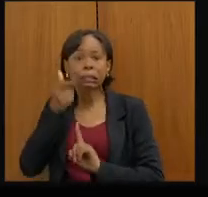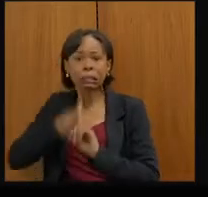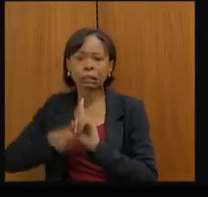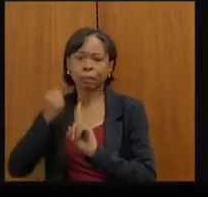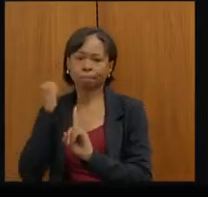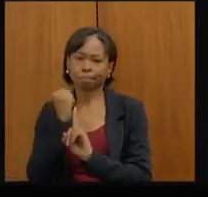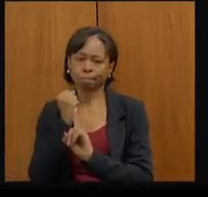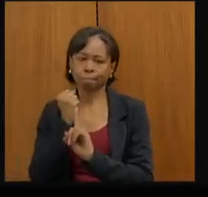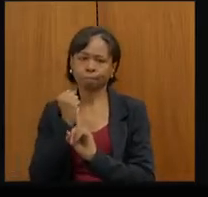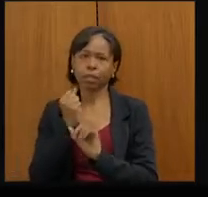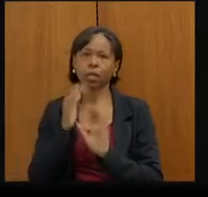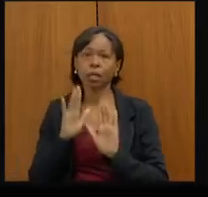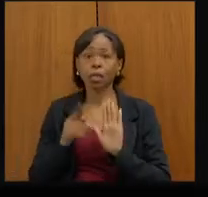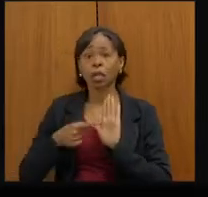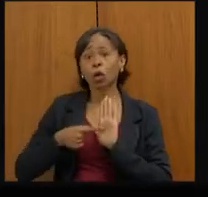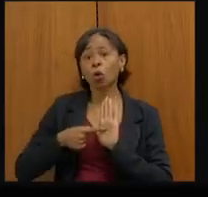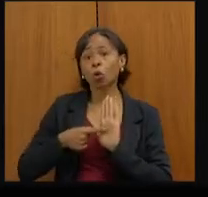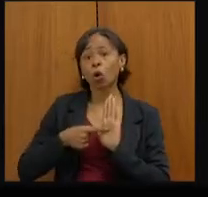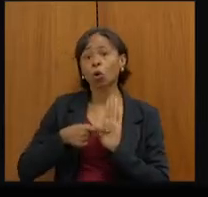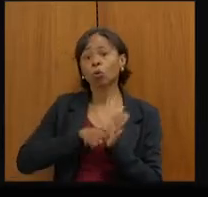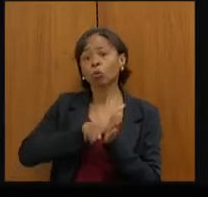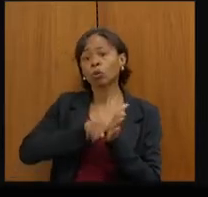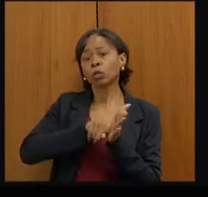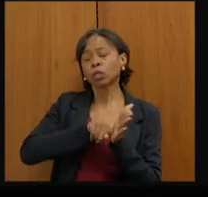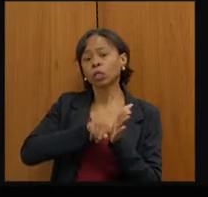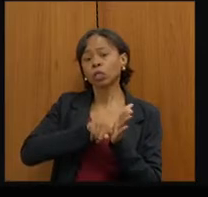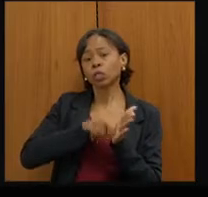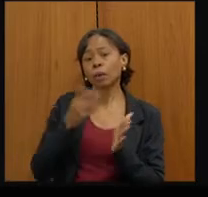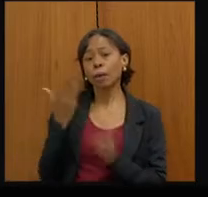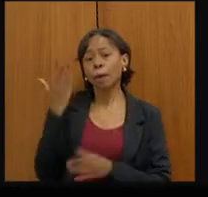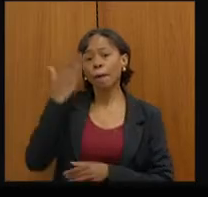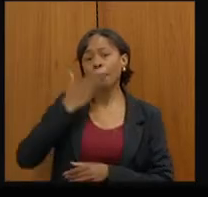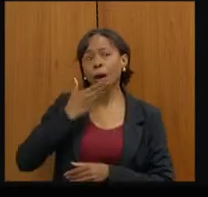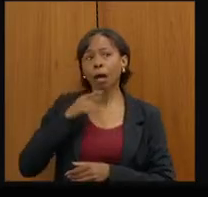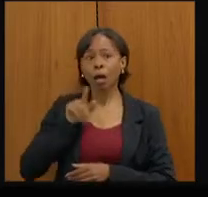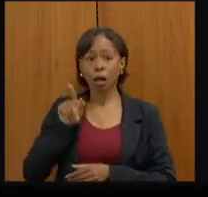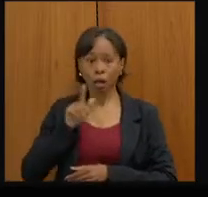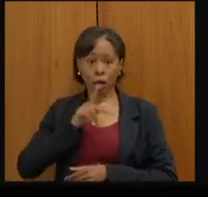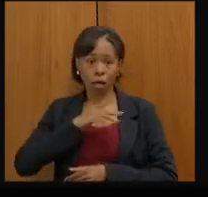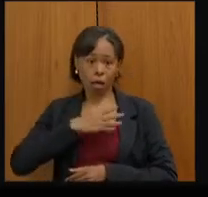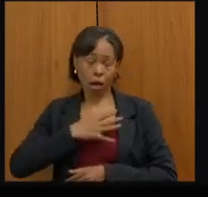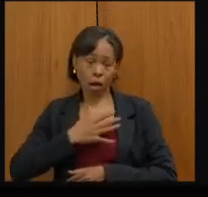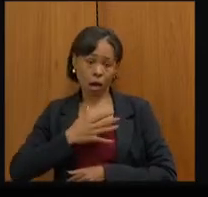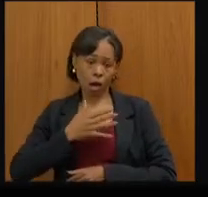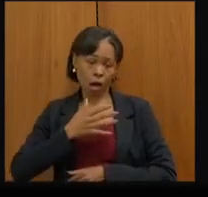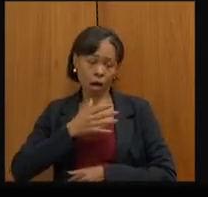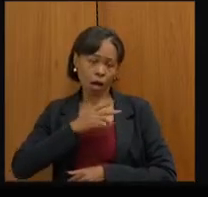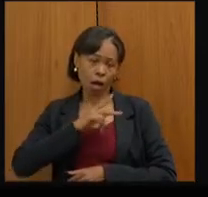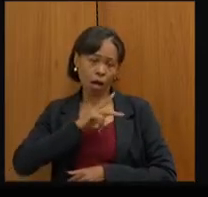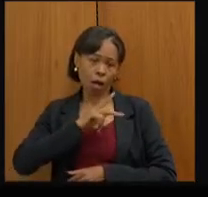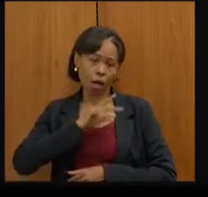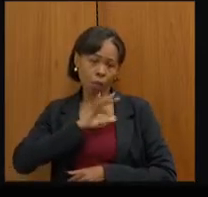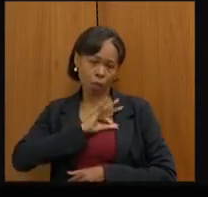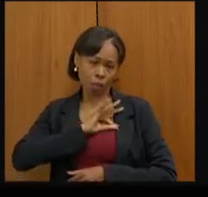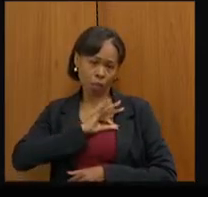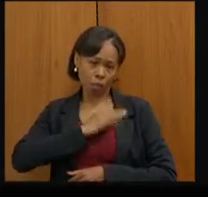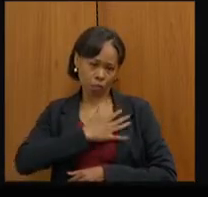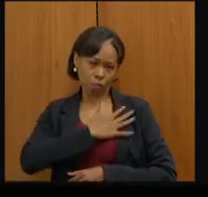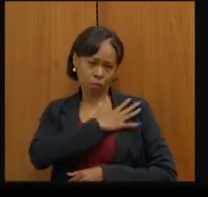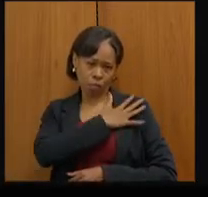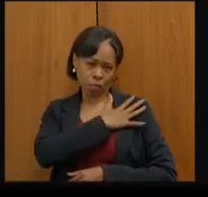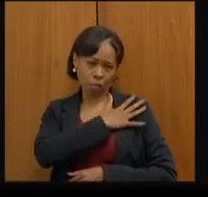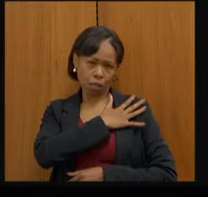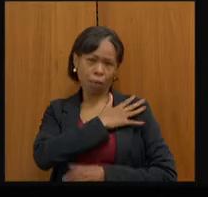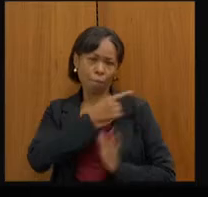como Dida a deputada Ana Paula e pera a polícia militar registra essa esse a